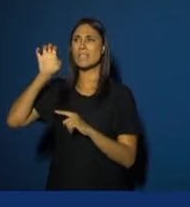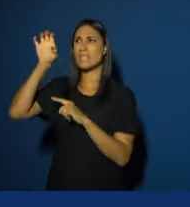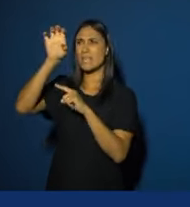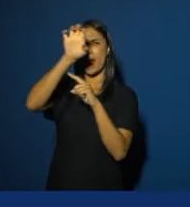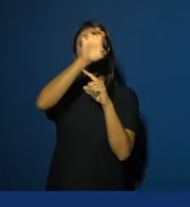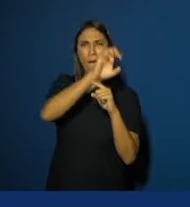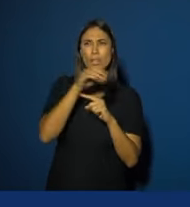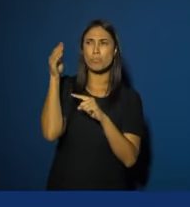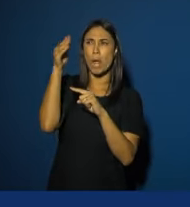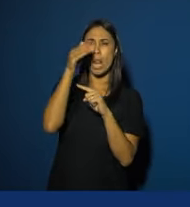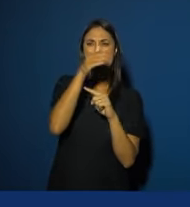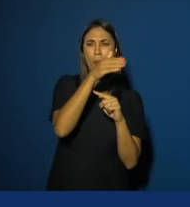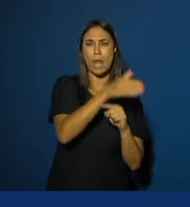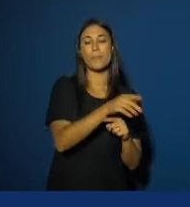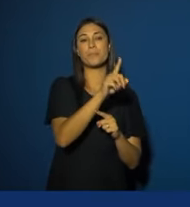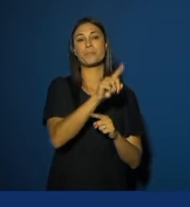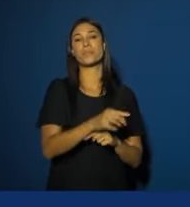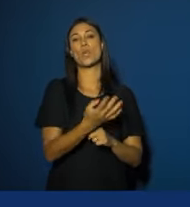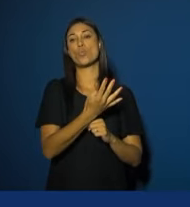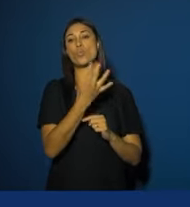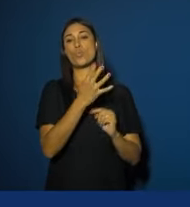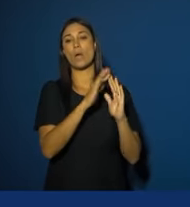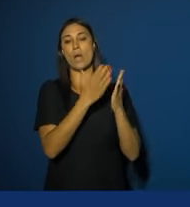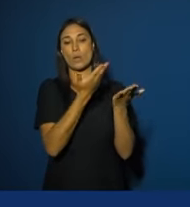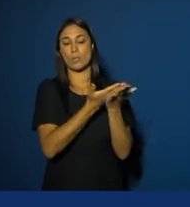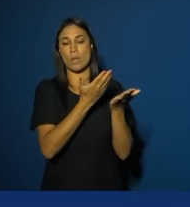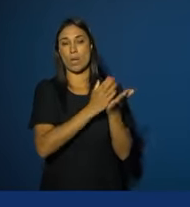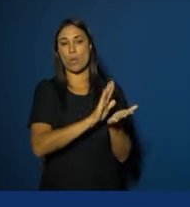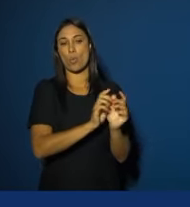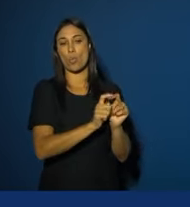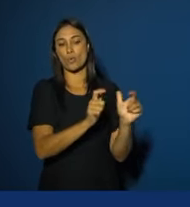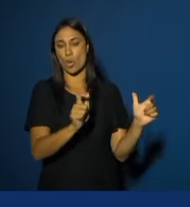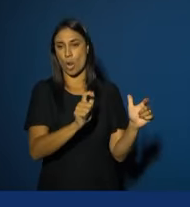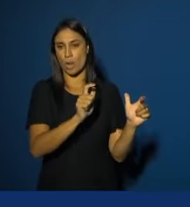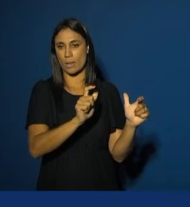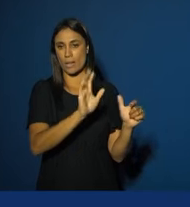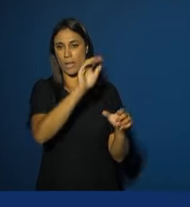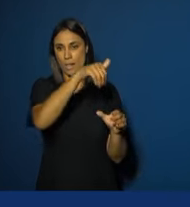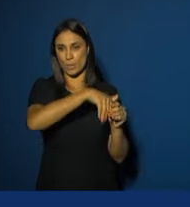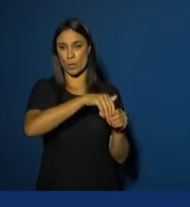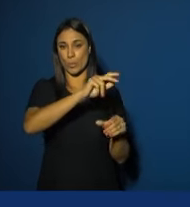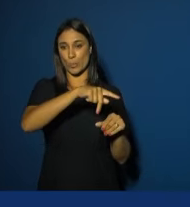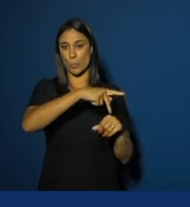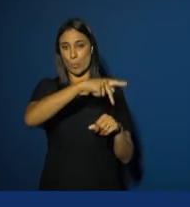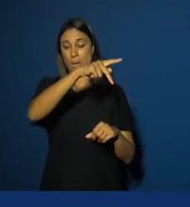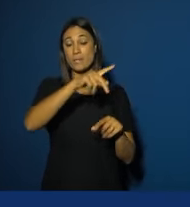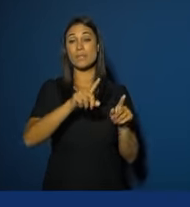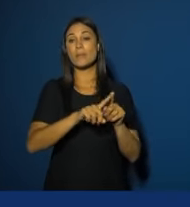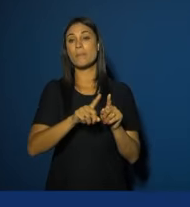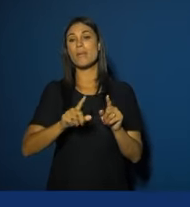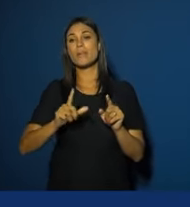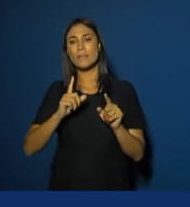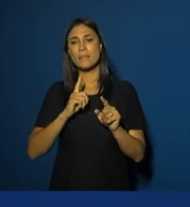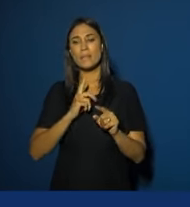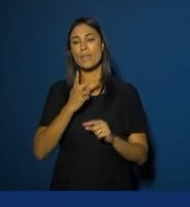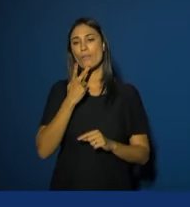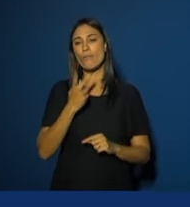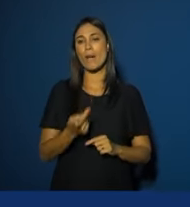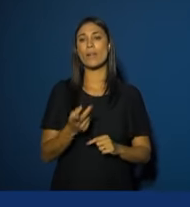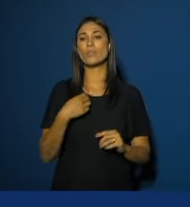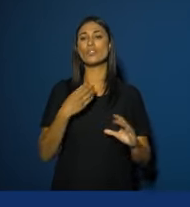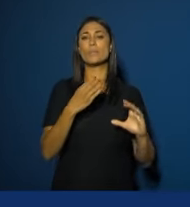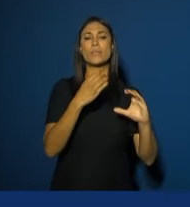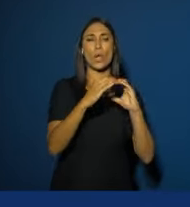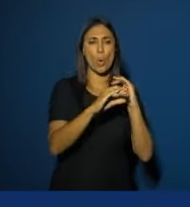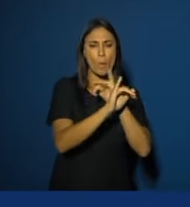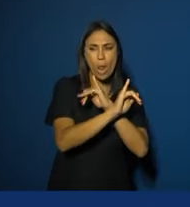lá pelo seu, né, que é o quarto maior colégio eleitoral do país. E, não, eu digo em termos de